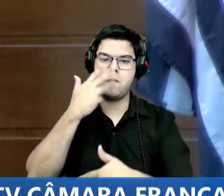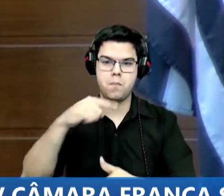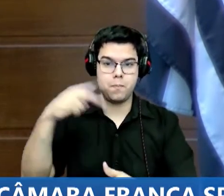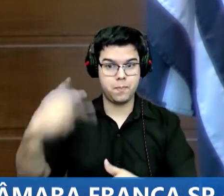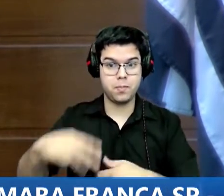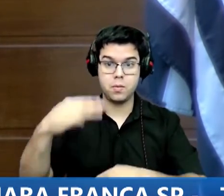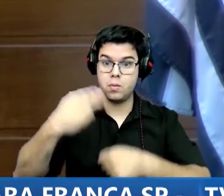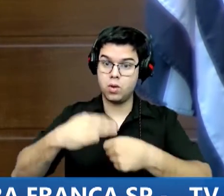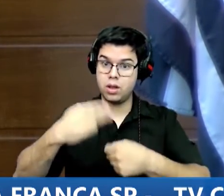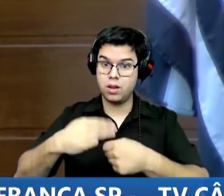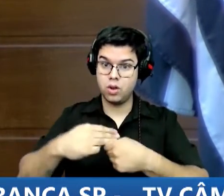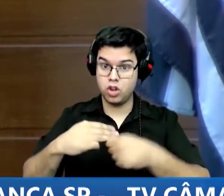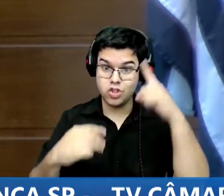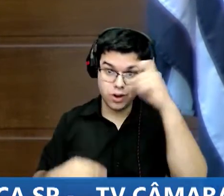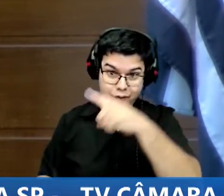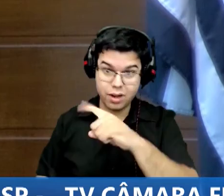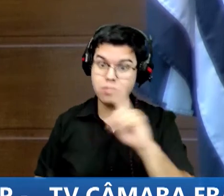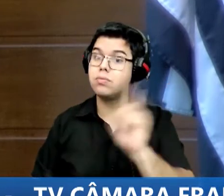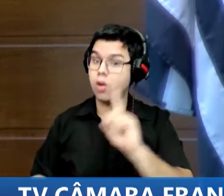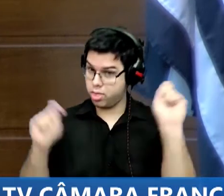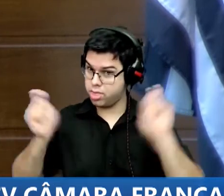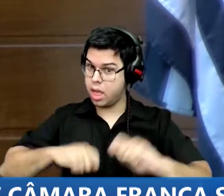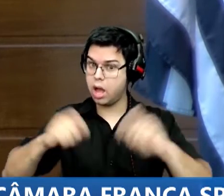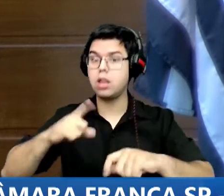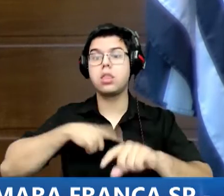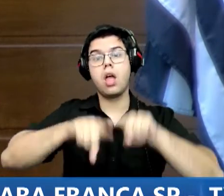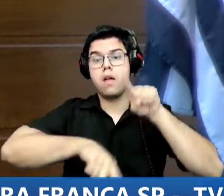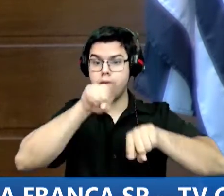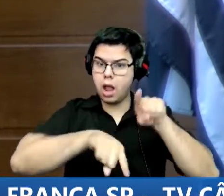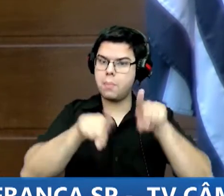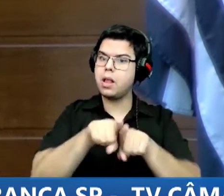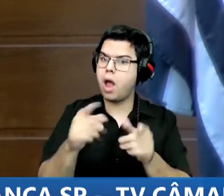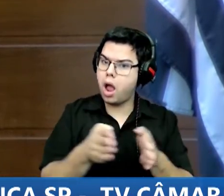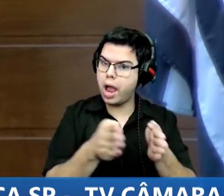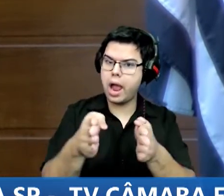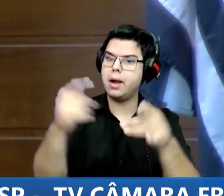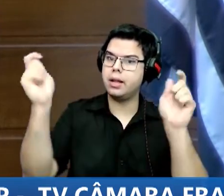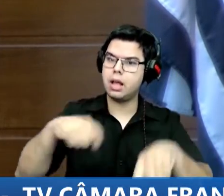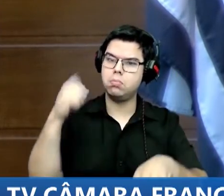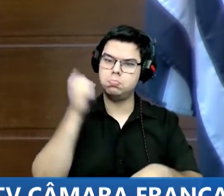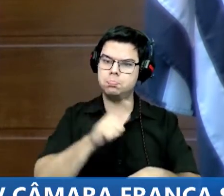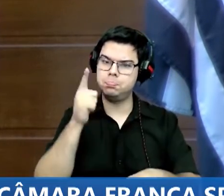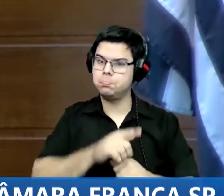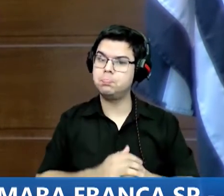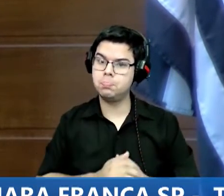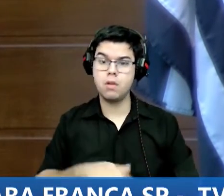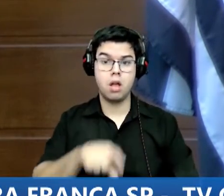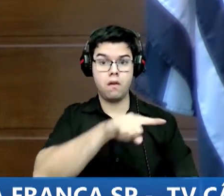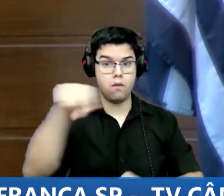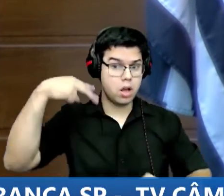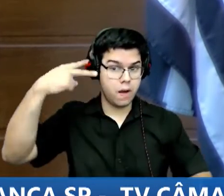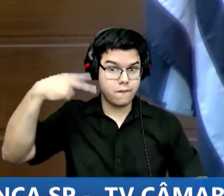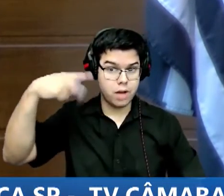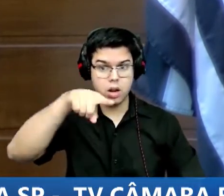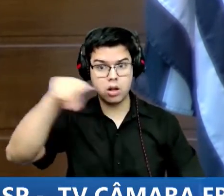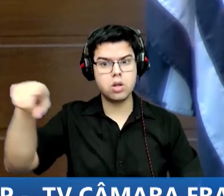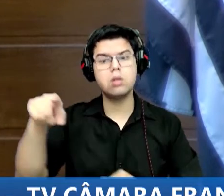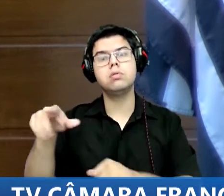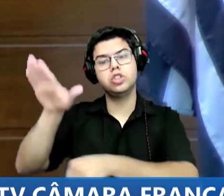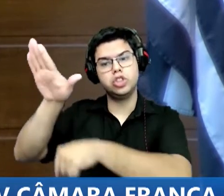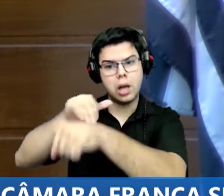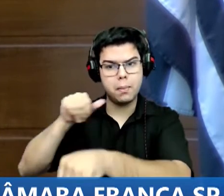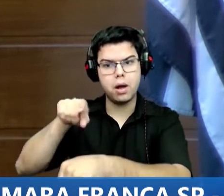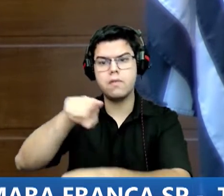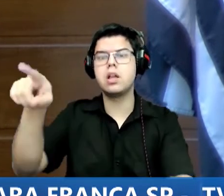difícil. Nós temos as ferramentas e os caminhos para que isso seja feito. Que os senhores vereadores sejam chamados a ser conhecidos no município